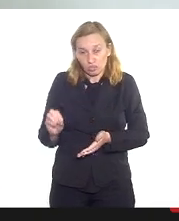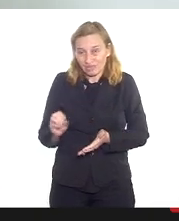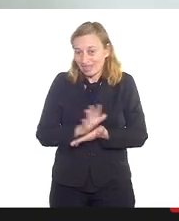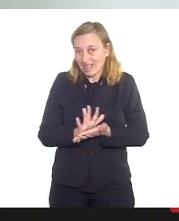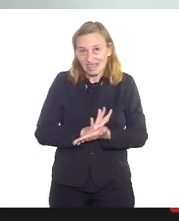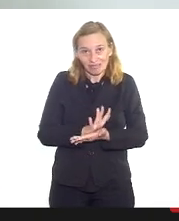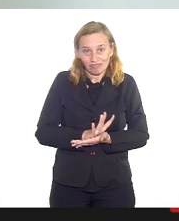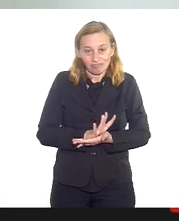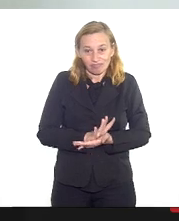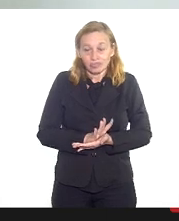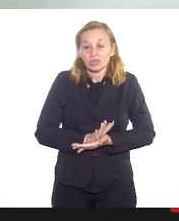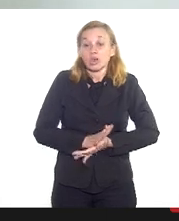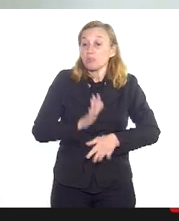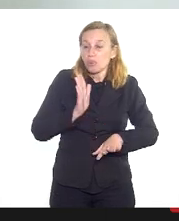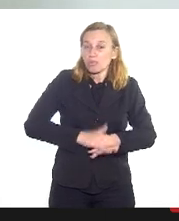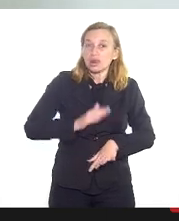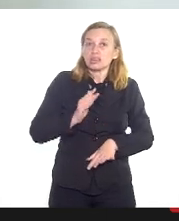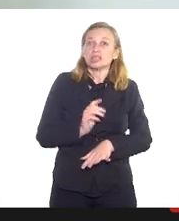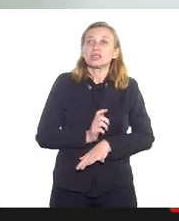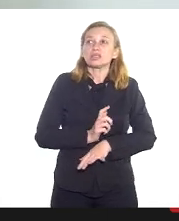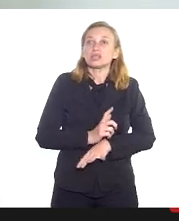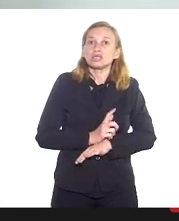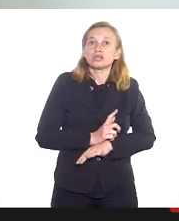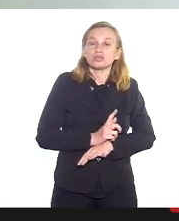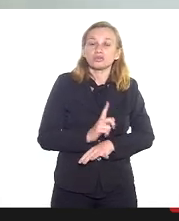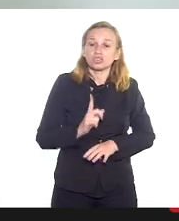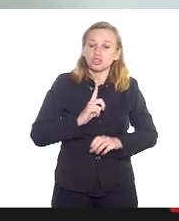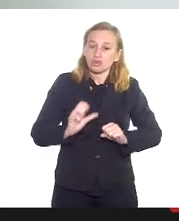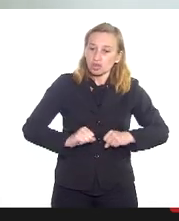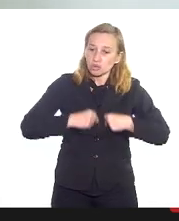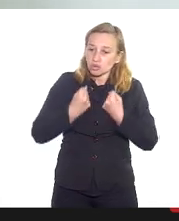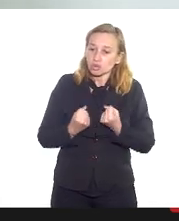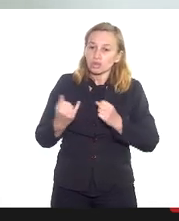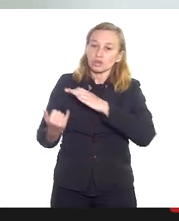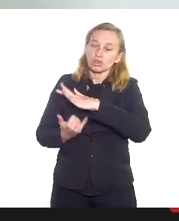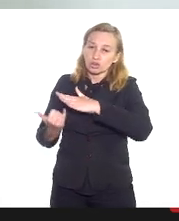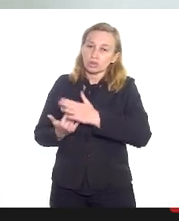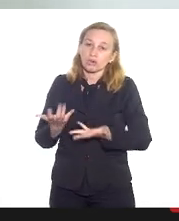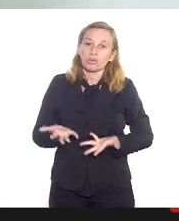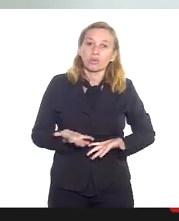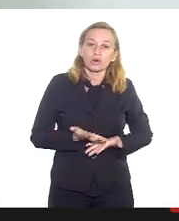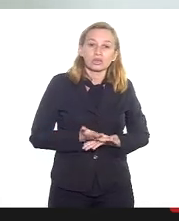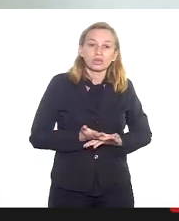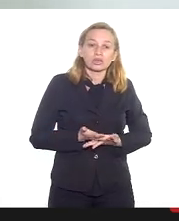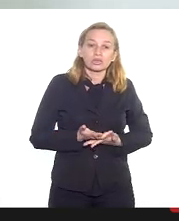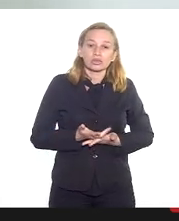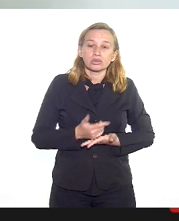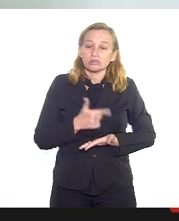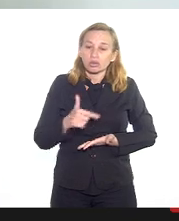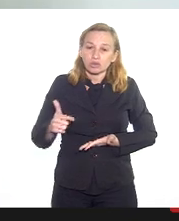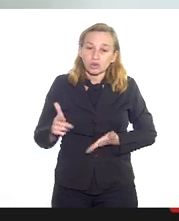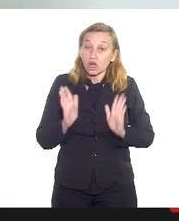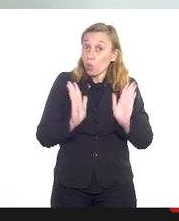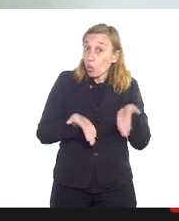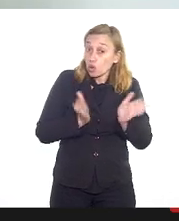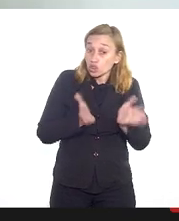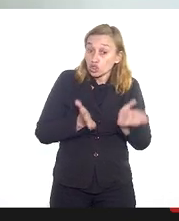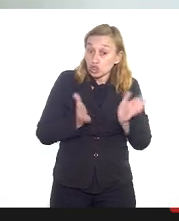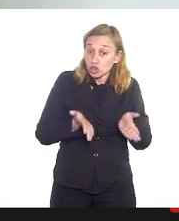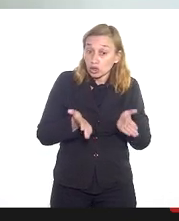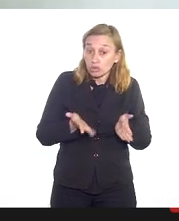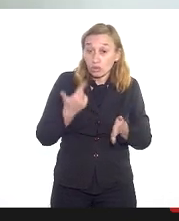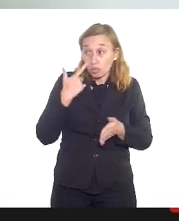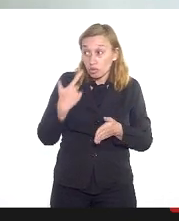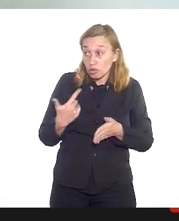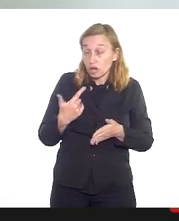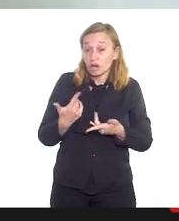por mais que houvesse aí um esforço das instituições, não existe hoje, vamos dizer